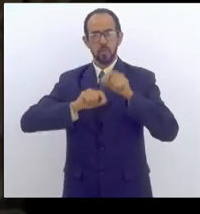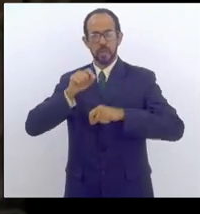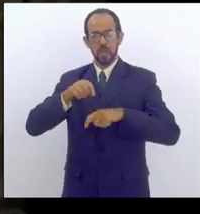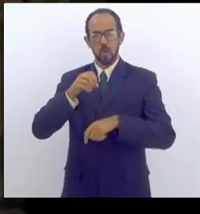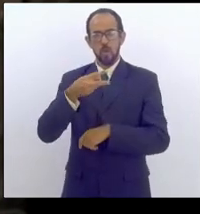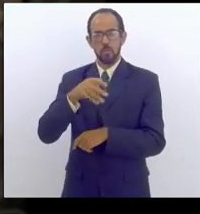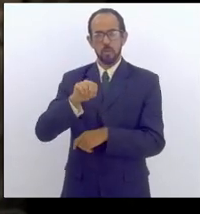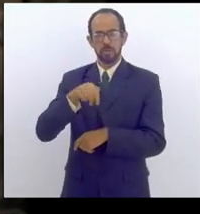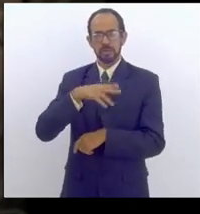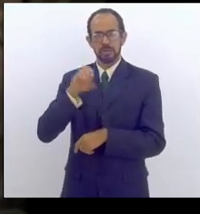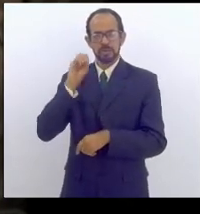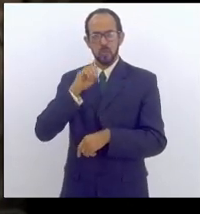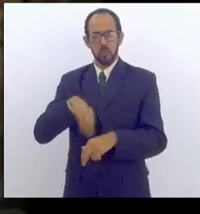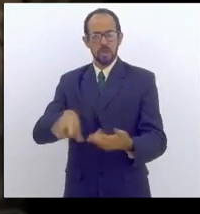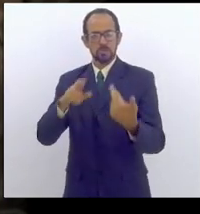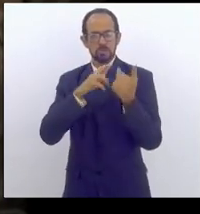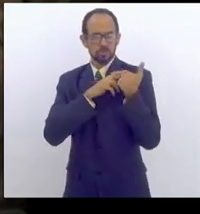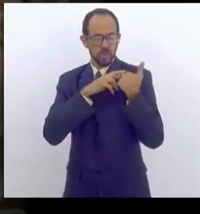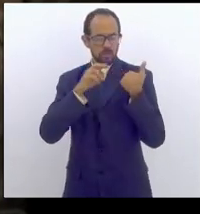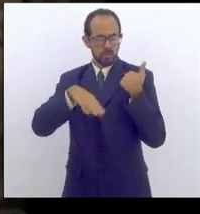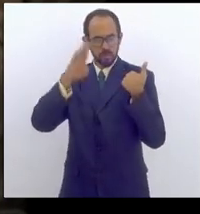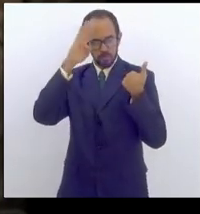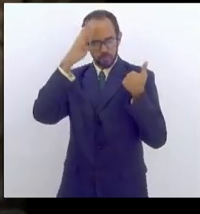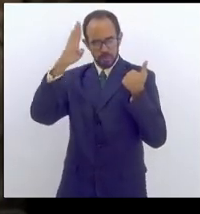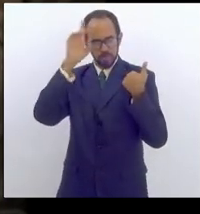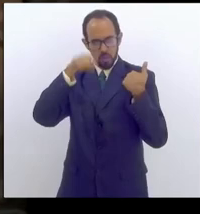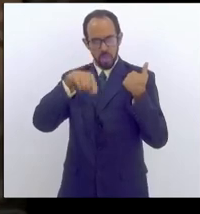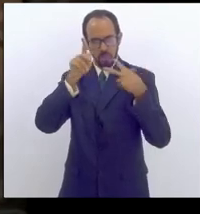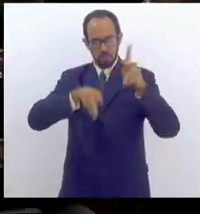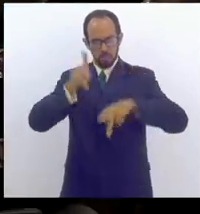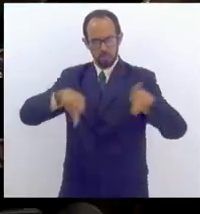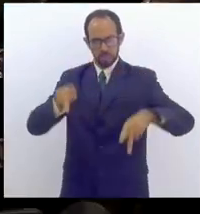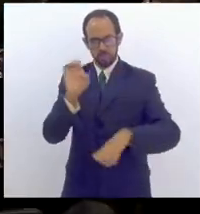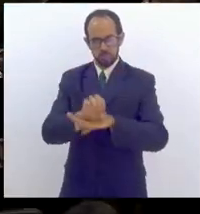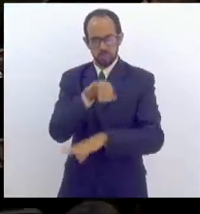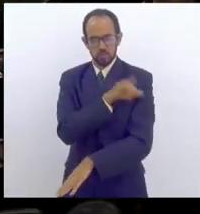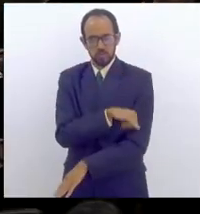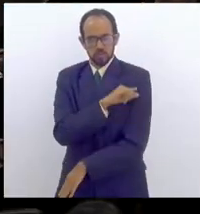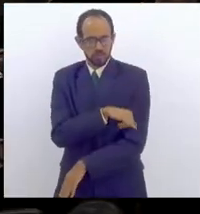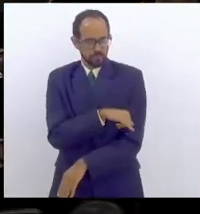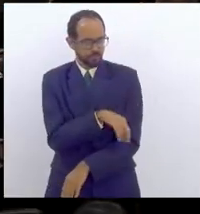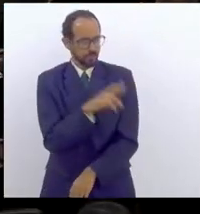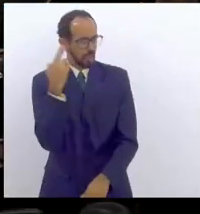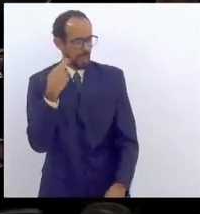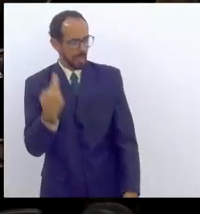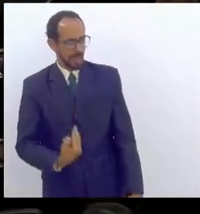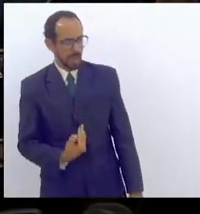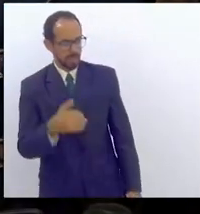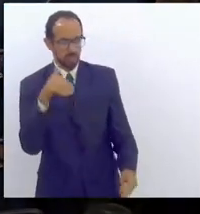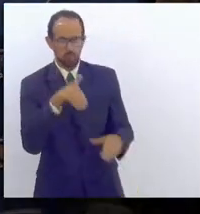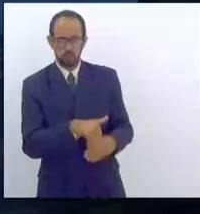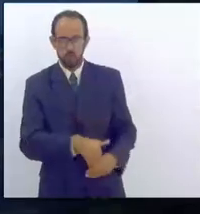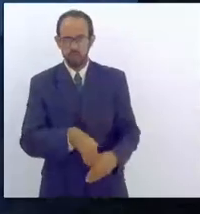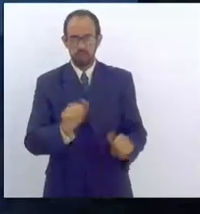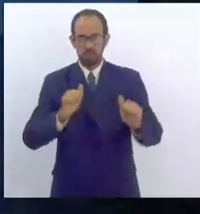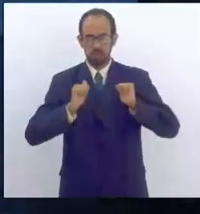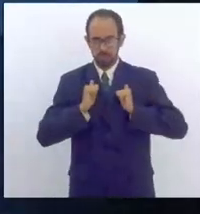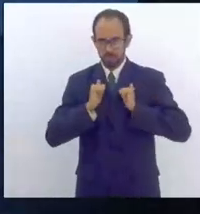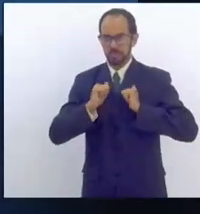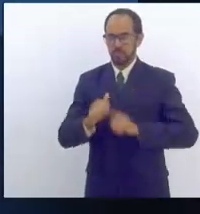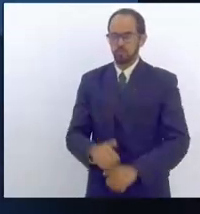que a prioridade é o povo do estado do Rio de Janeiro. Deputada Renata Souza vota pela